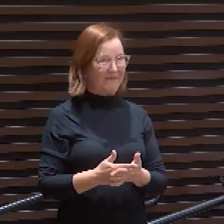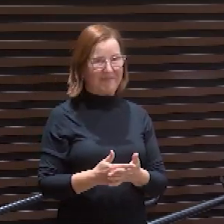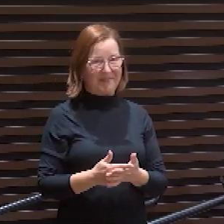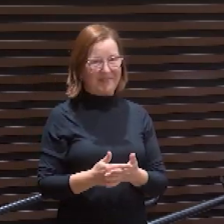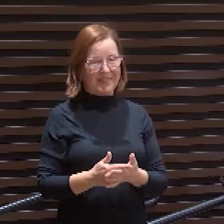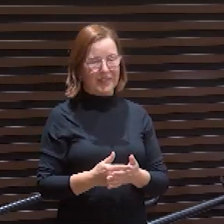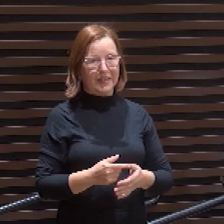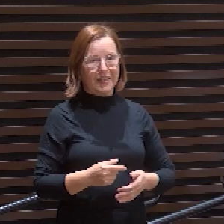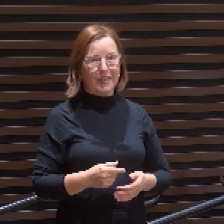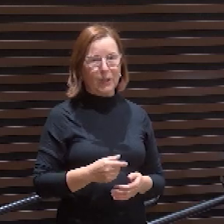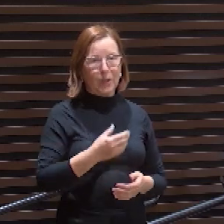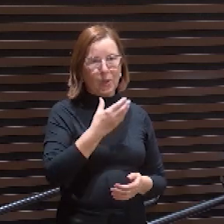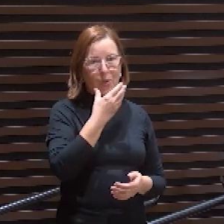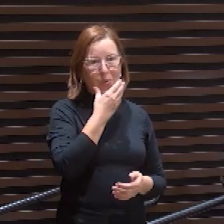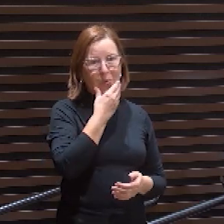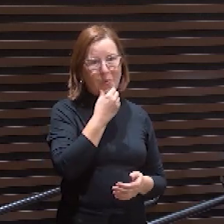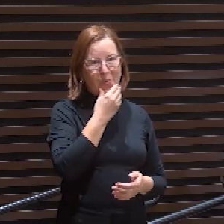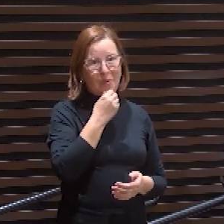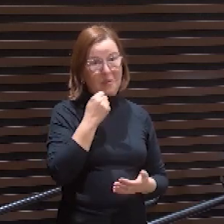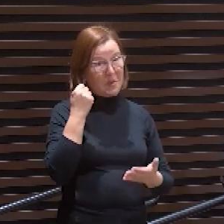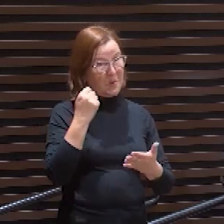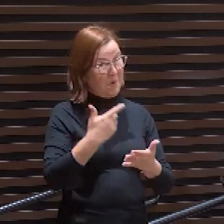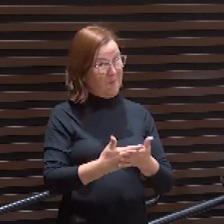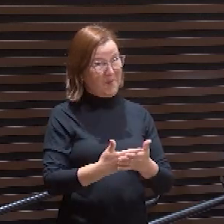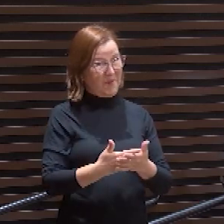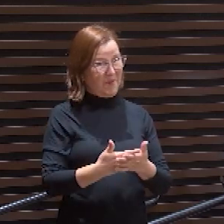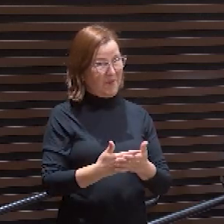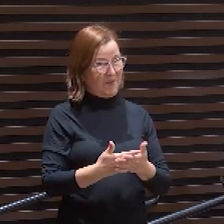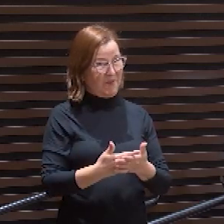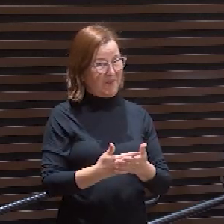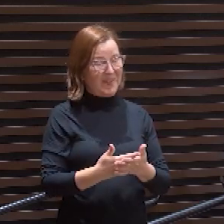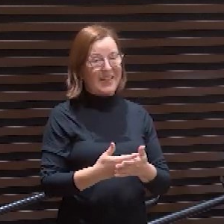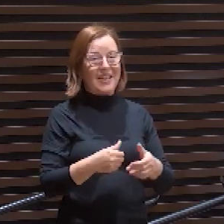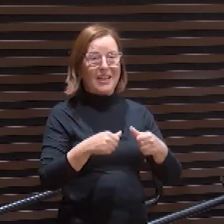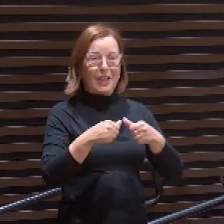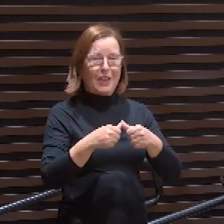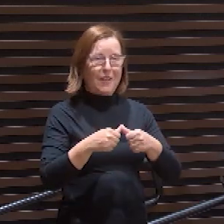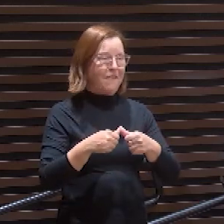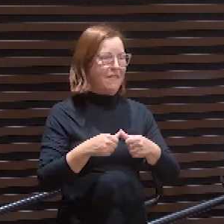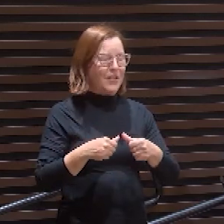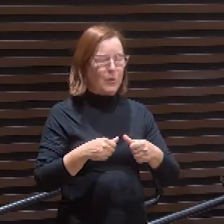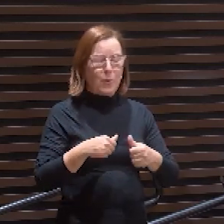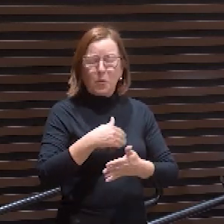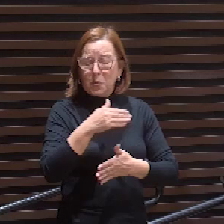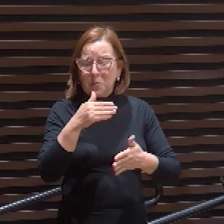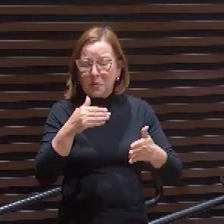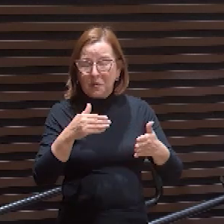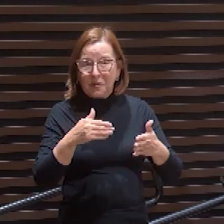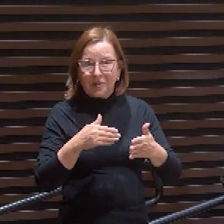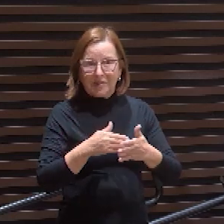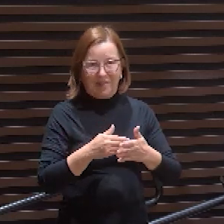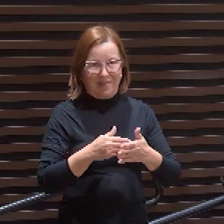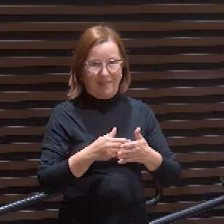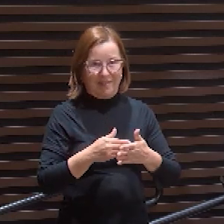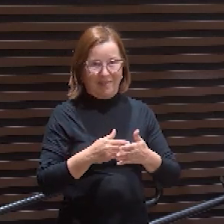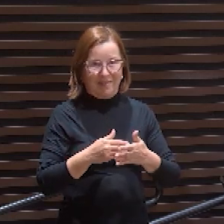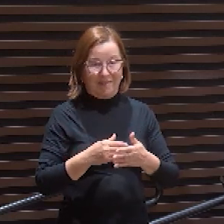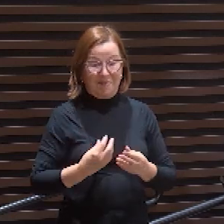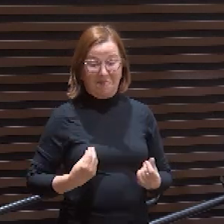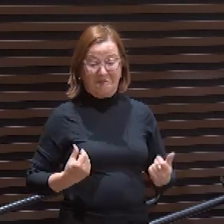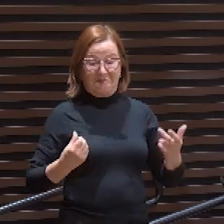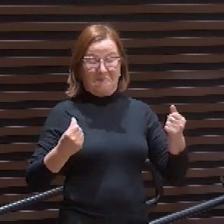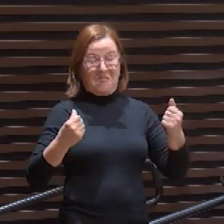O homem comprou o filho e ficou com tudo. Você entendeu o que o